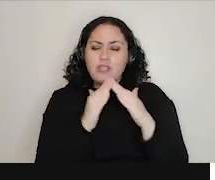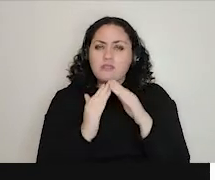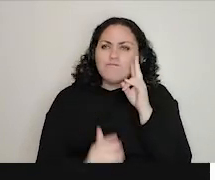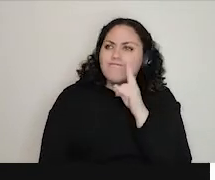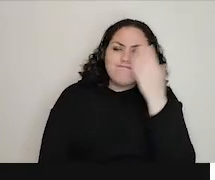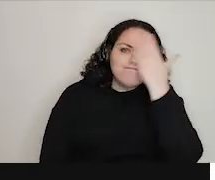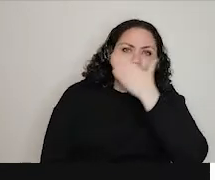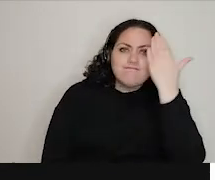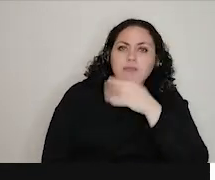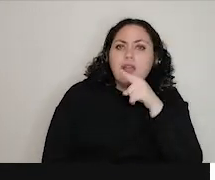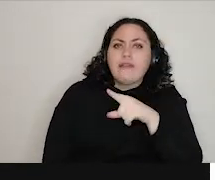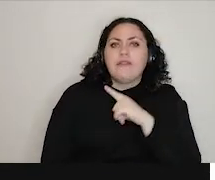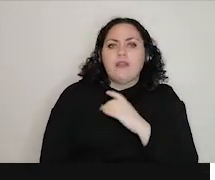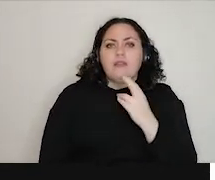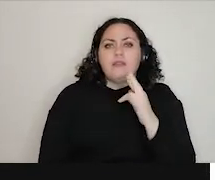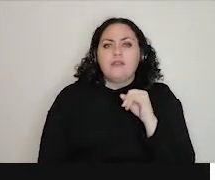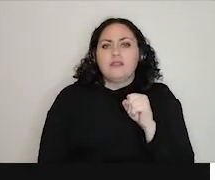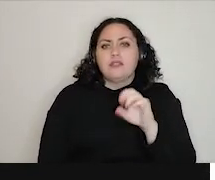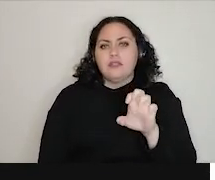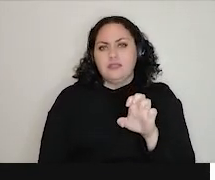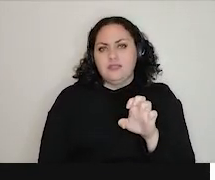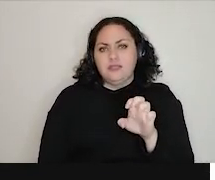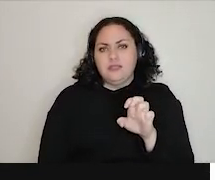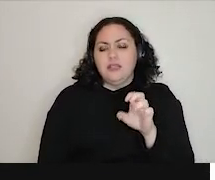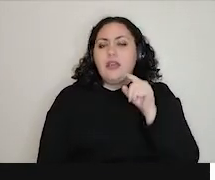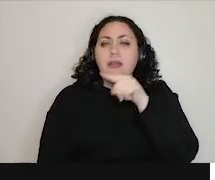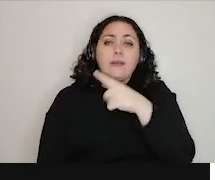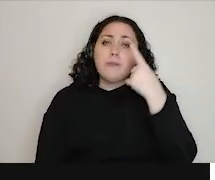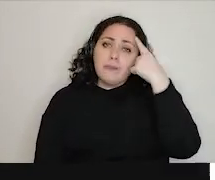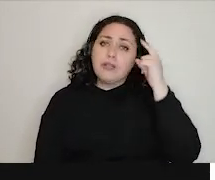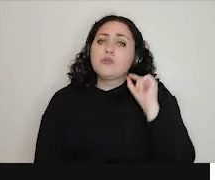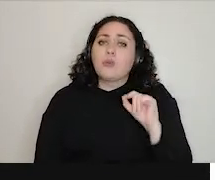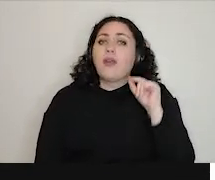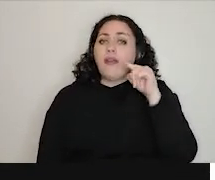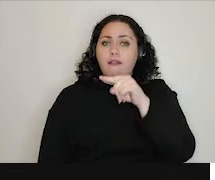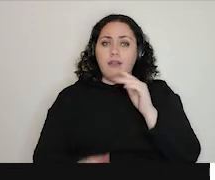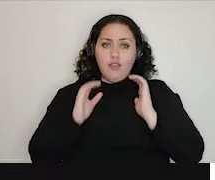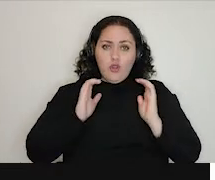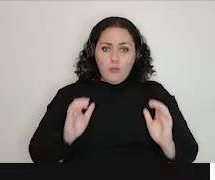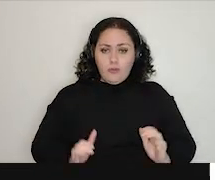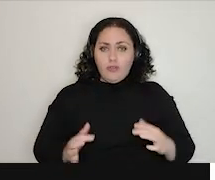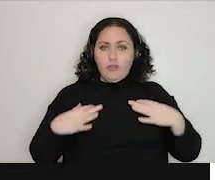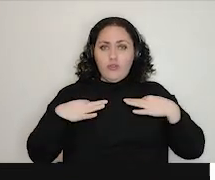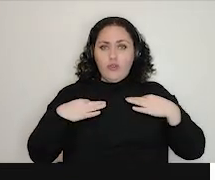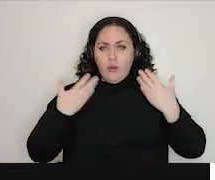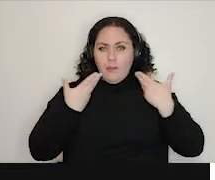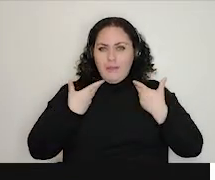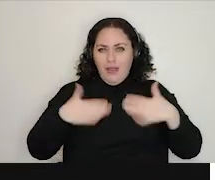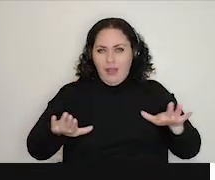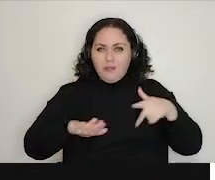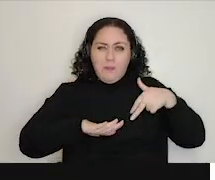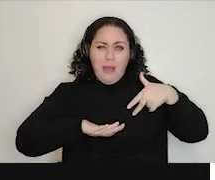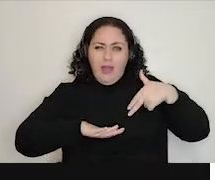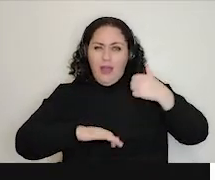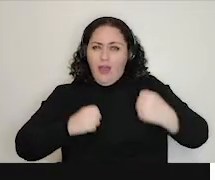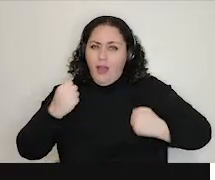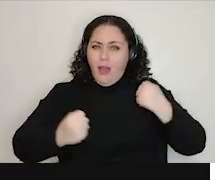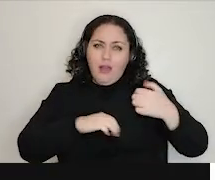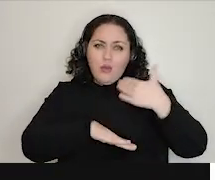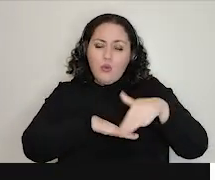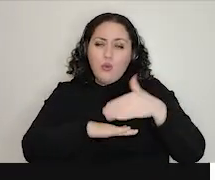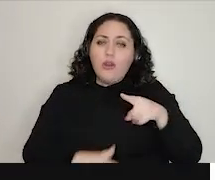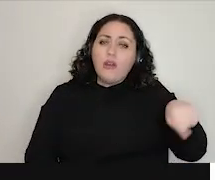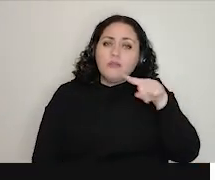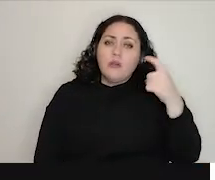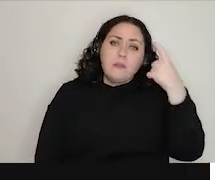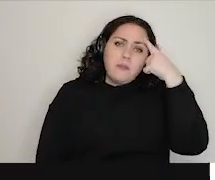ver, né, que ele estava em crise. Conseguiram, sim, atrelar aquele comportamento de sair correndo sem roupa